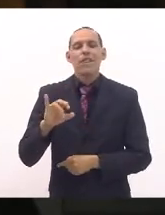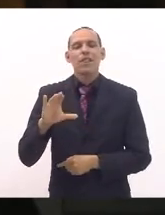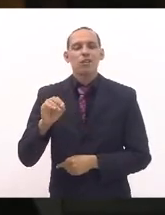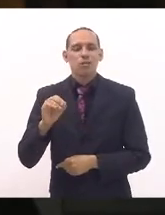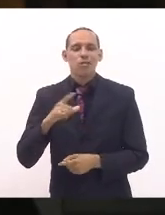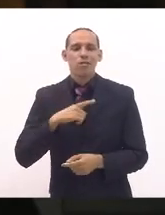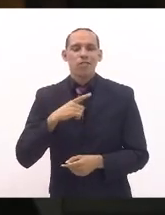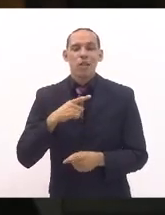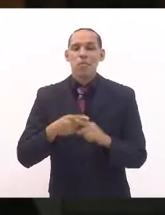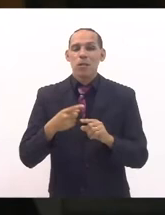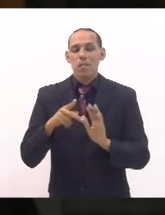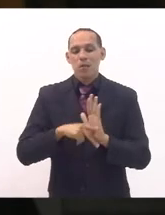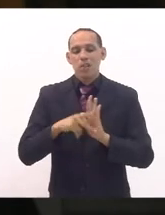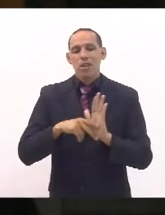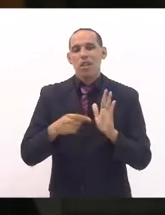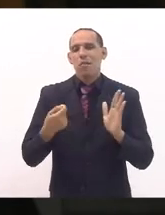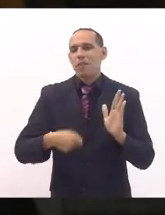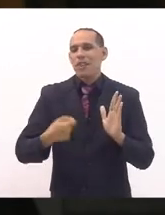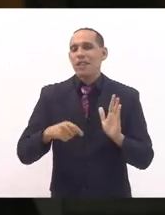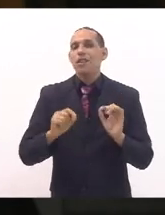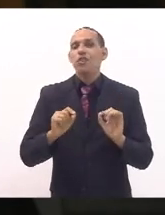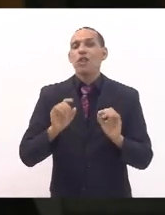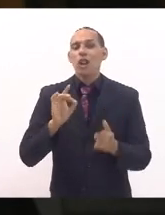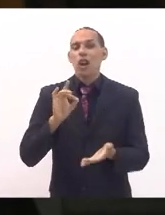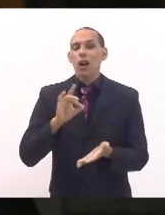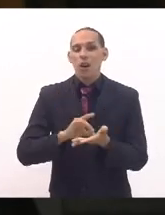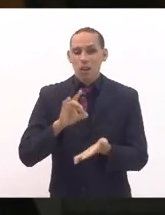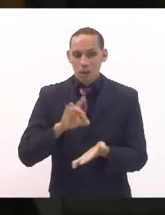ter o projeto originado